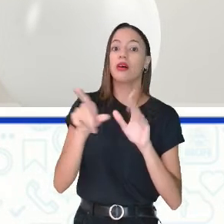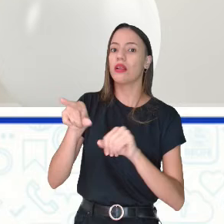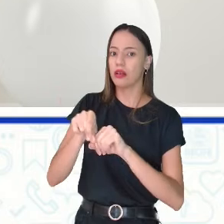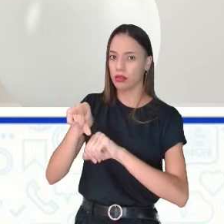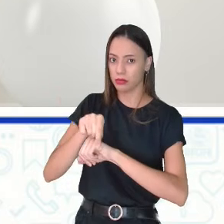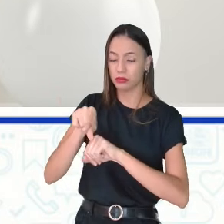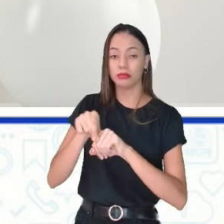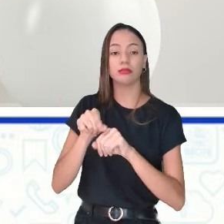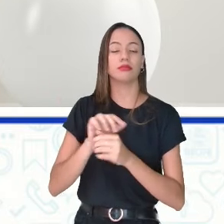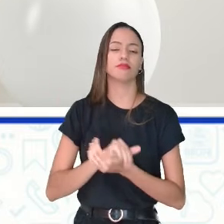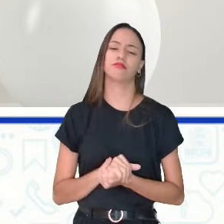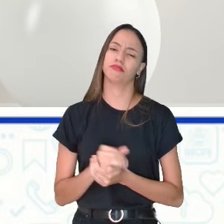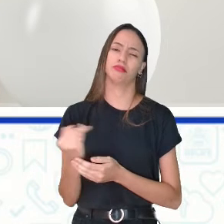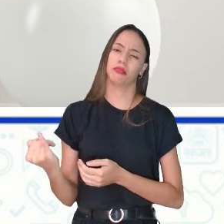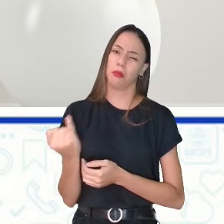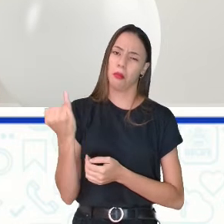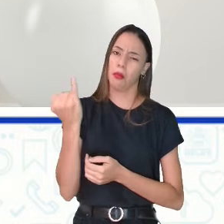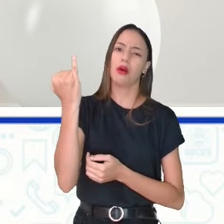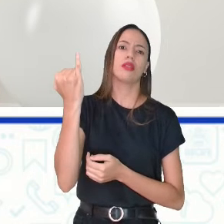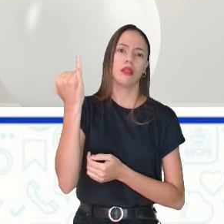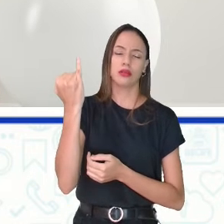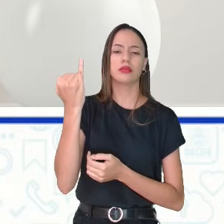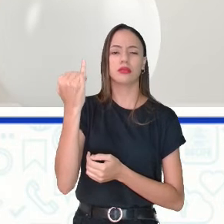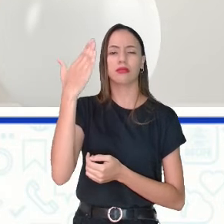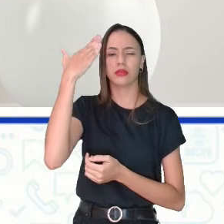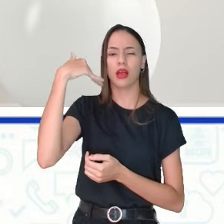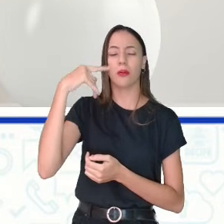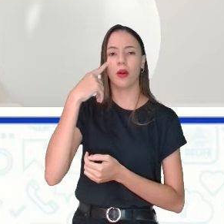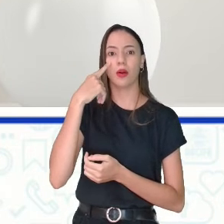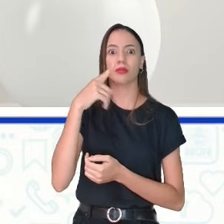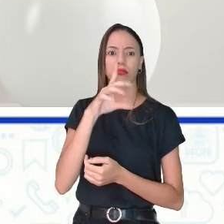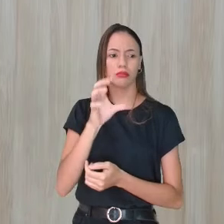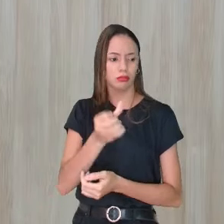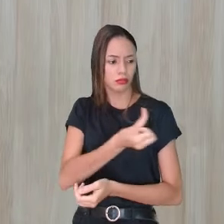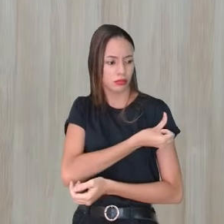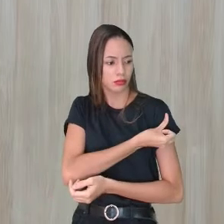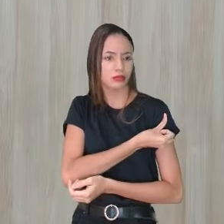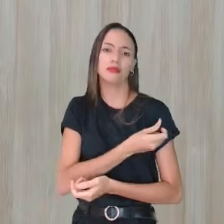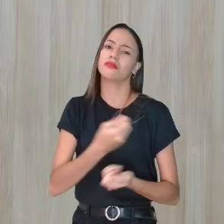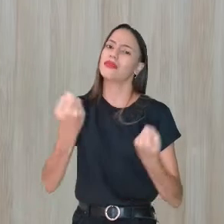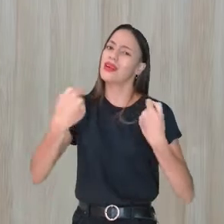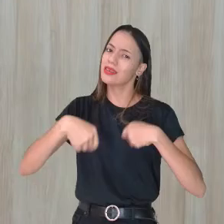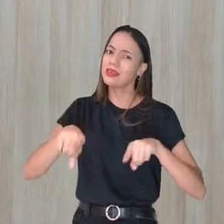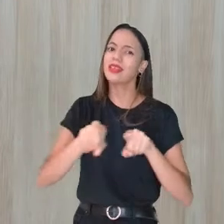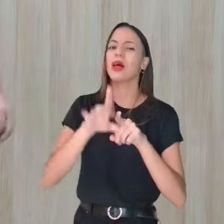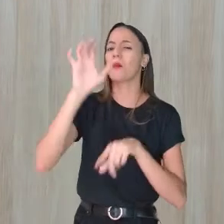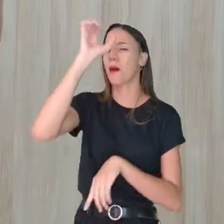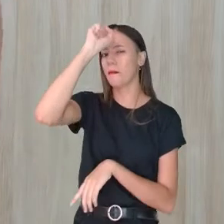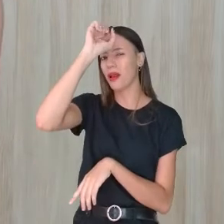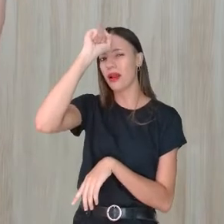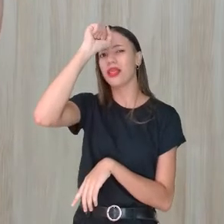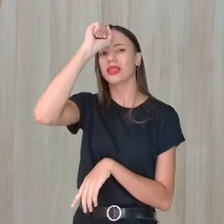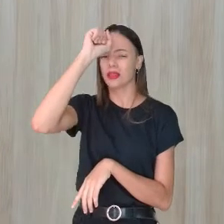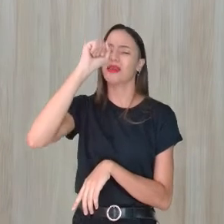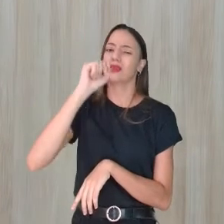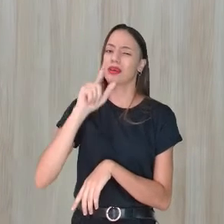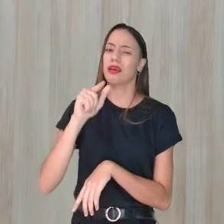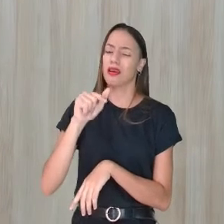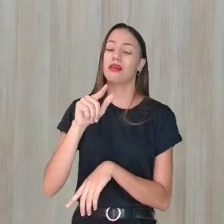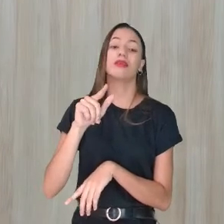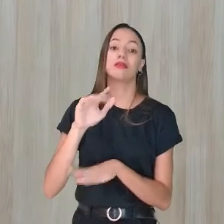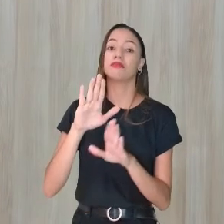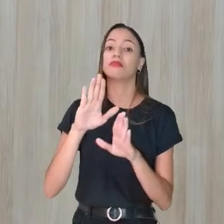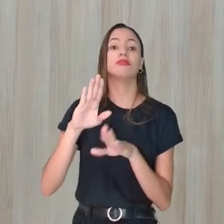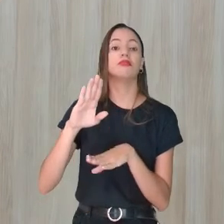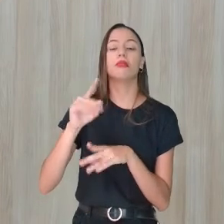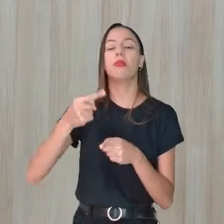argumentação, pois é muito importante conhecer. É sexto ano. Sexto ano precisa aprender, está na hora de aprender mesmo, sobre